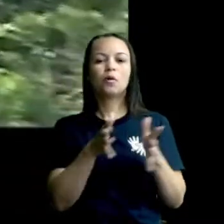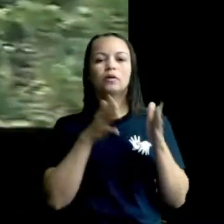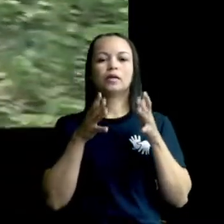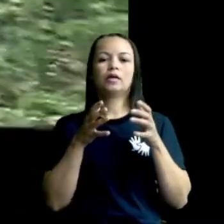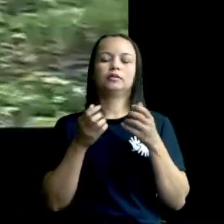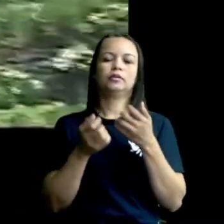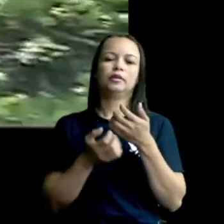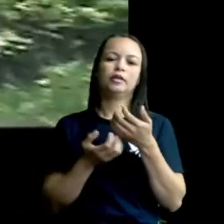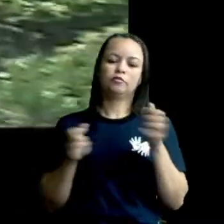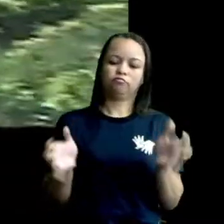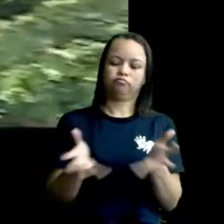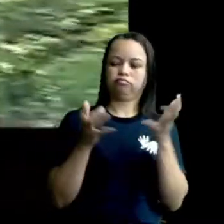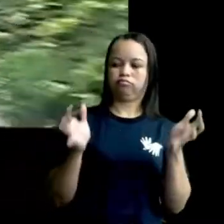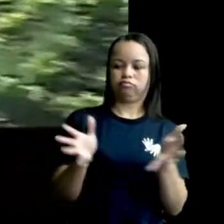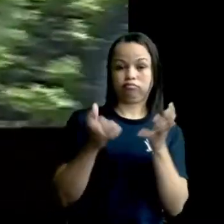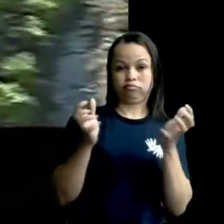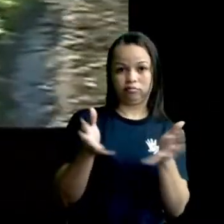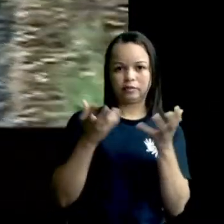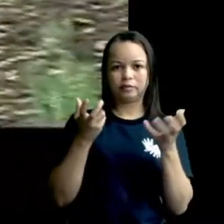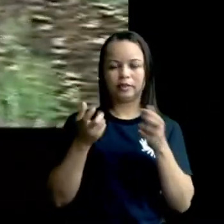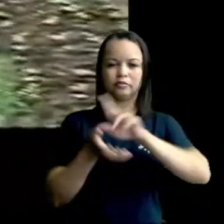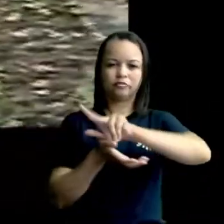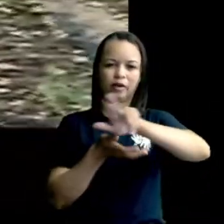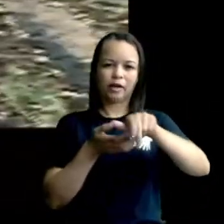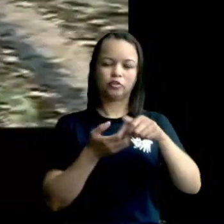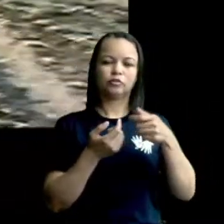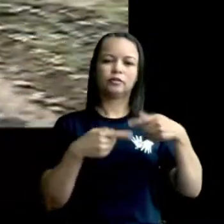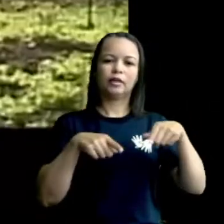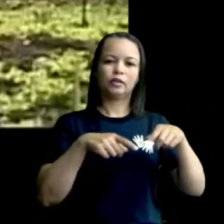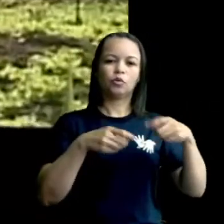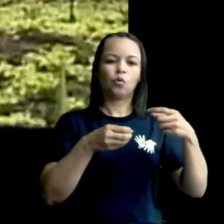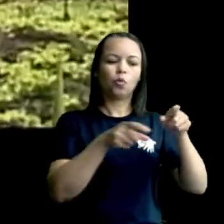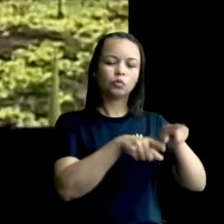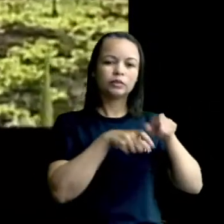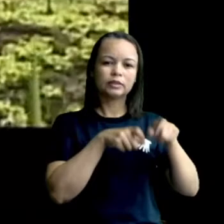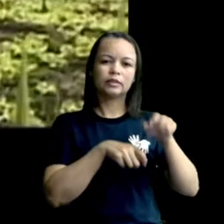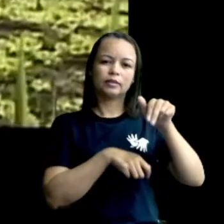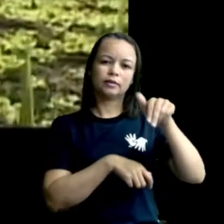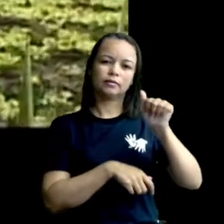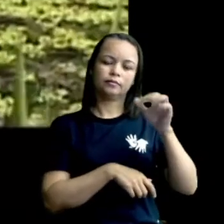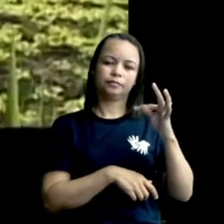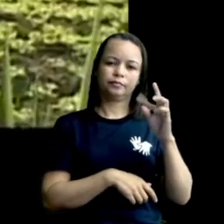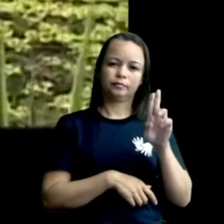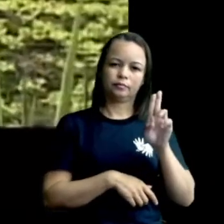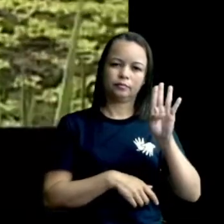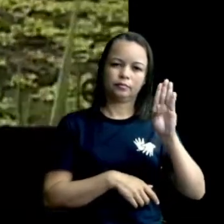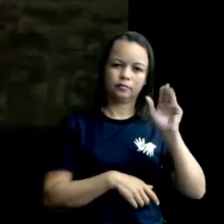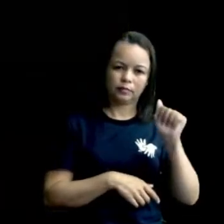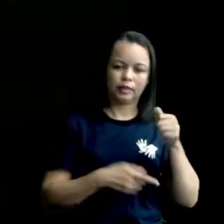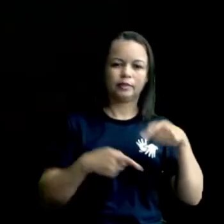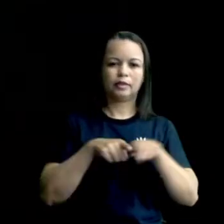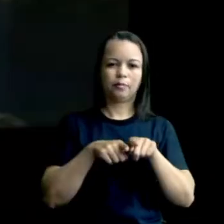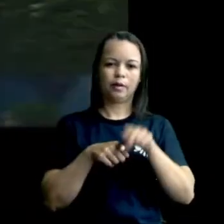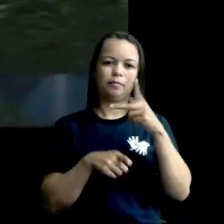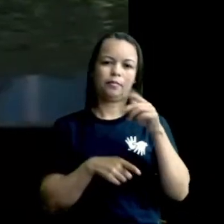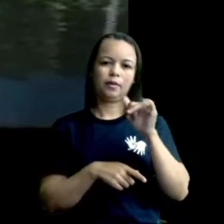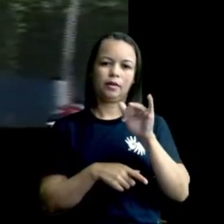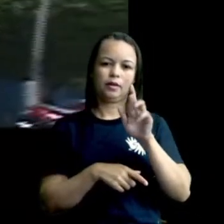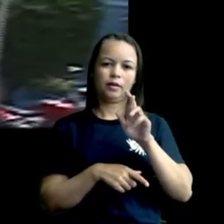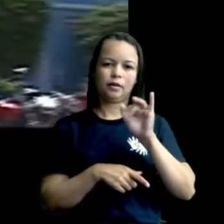tendo Natuba e Pirituba como os grandes produtores de Pernambuco, abastecendo todo o Nordeste brasileiro.